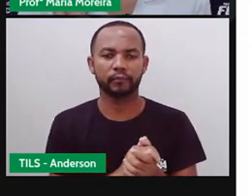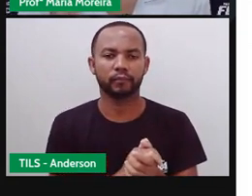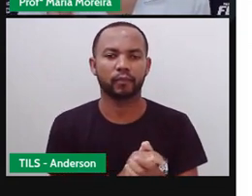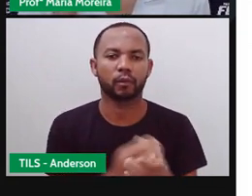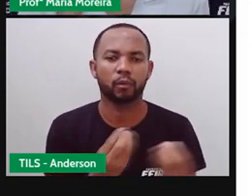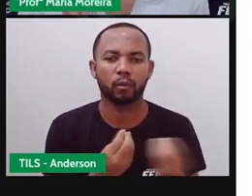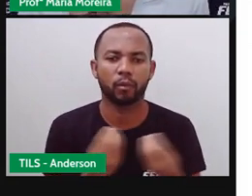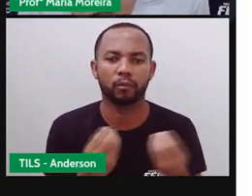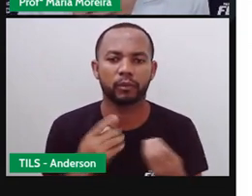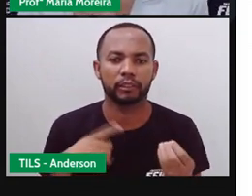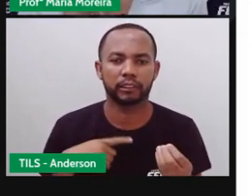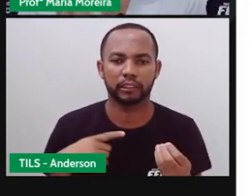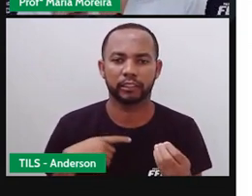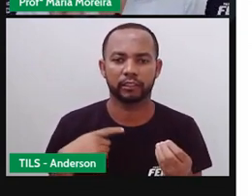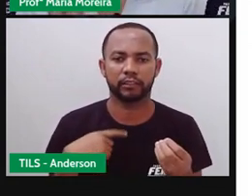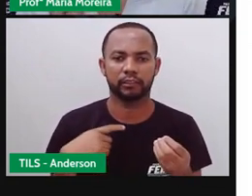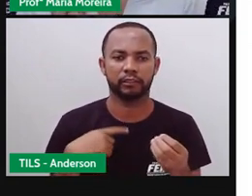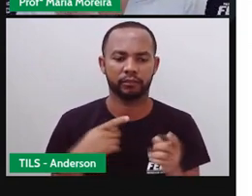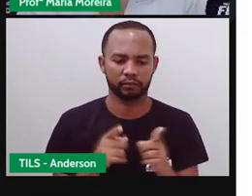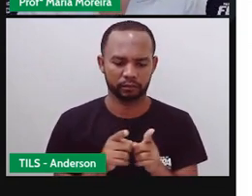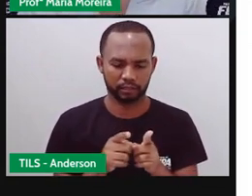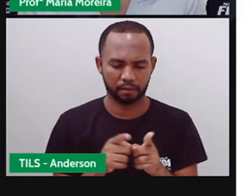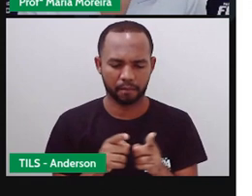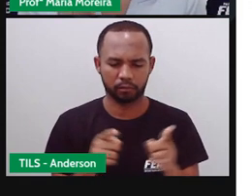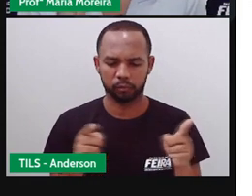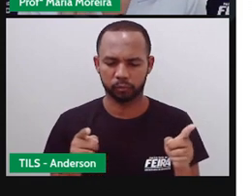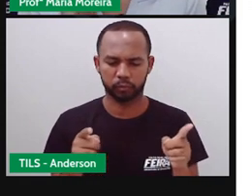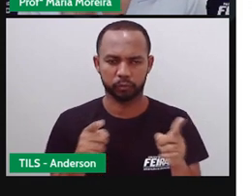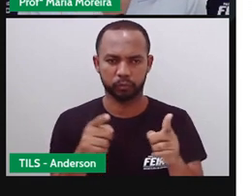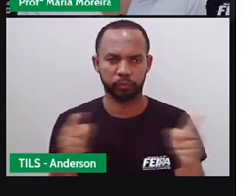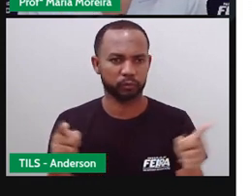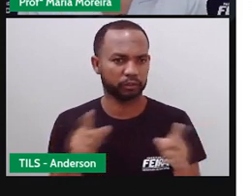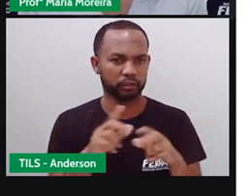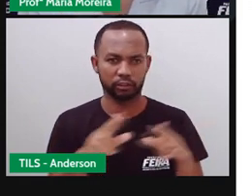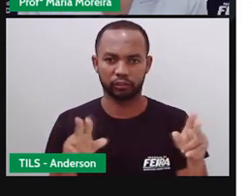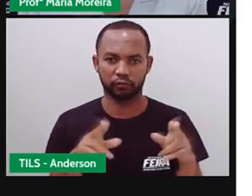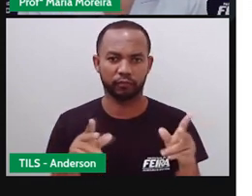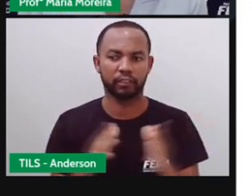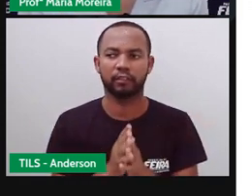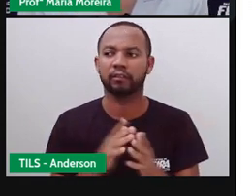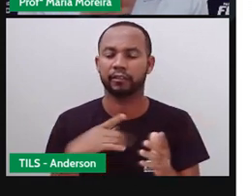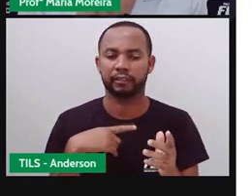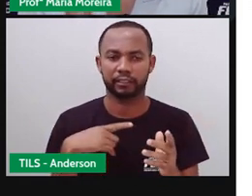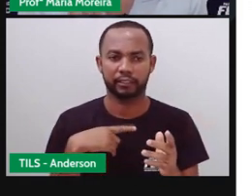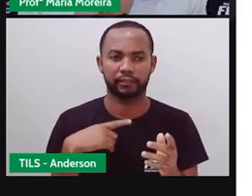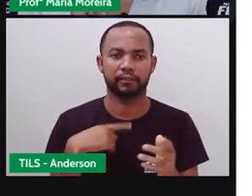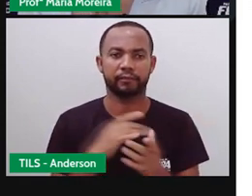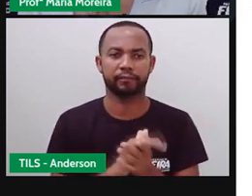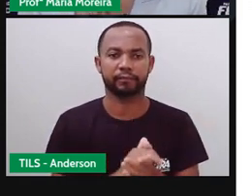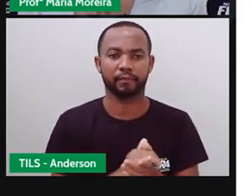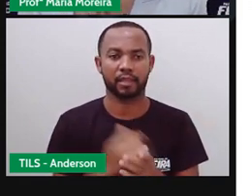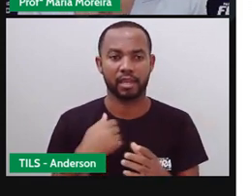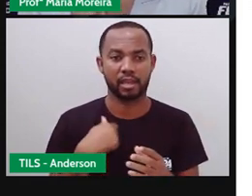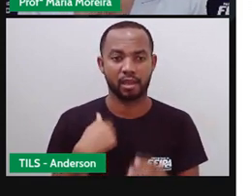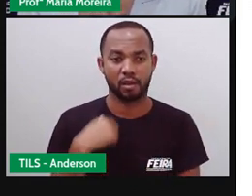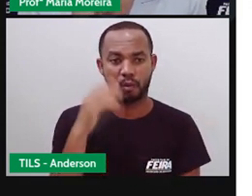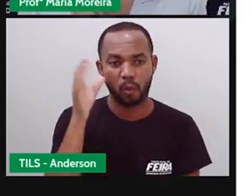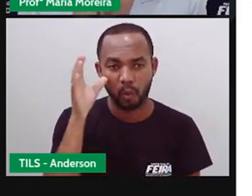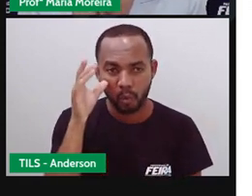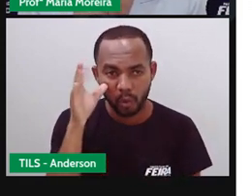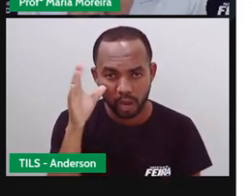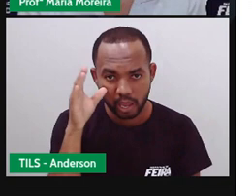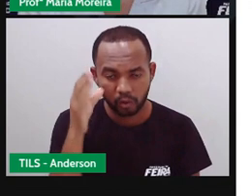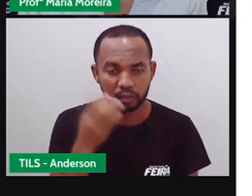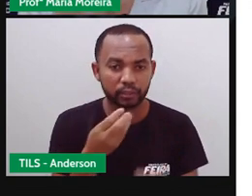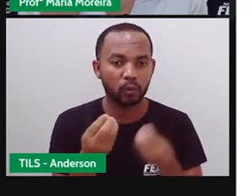elas possuem tamanho gente que variou de centímetros a dois metros de comprimento e aí eu fiquei curiosa né e